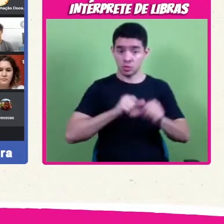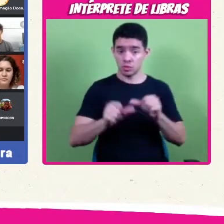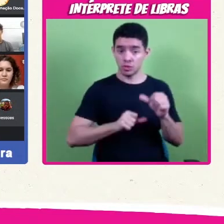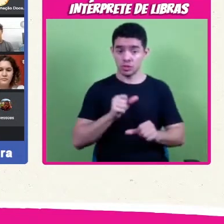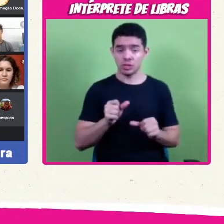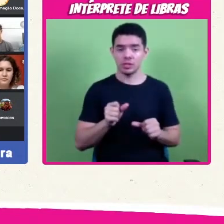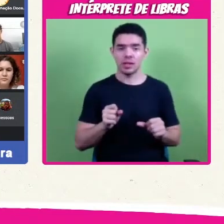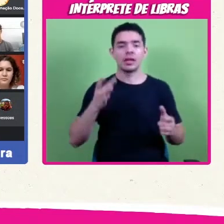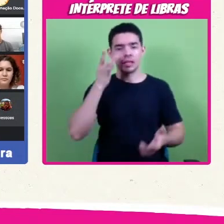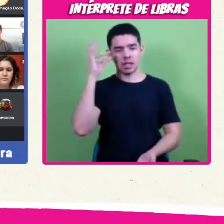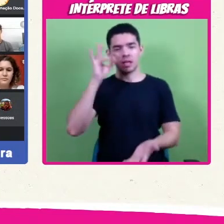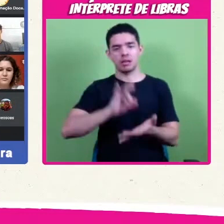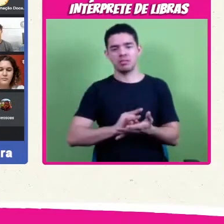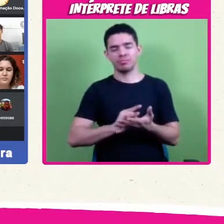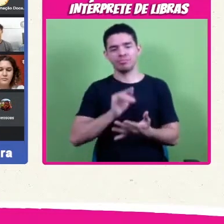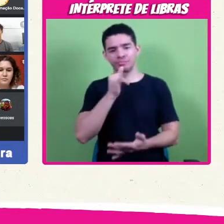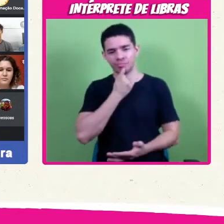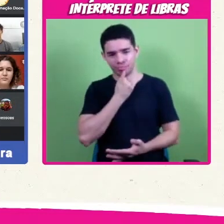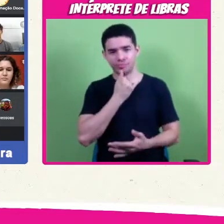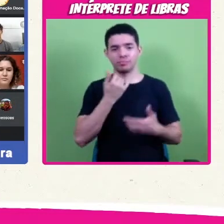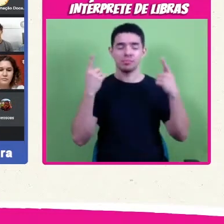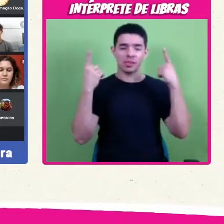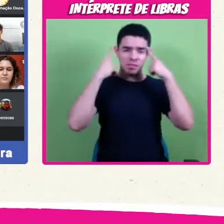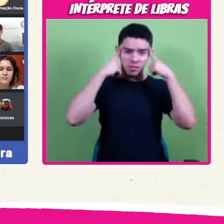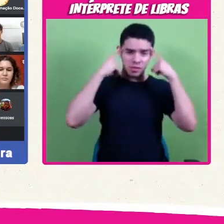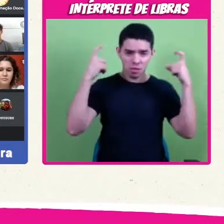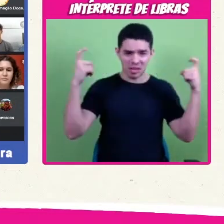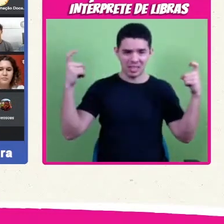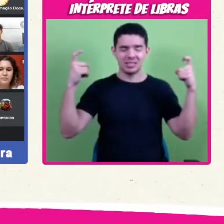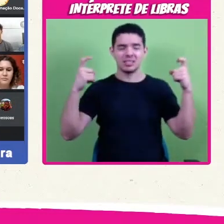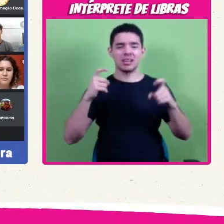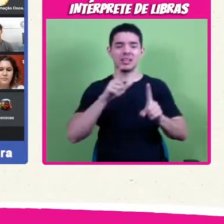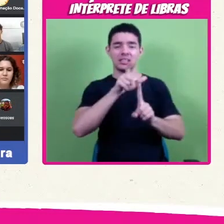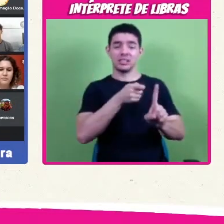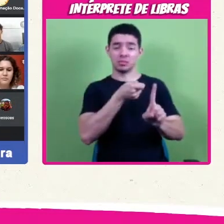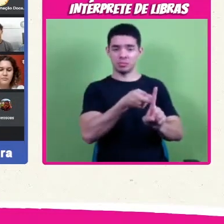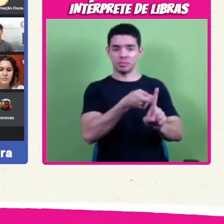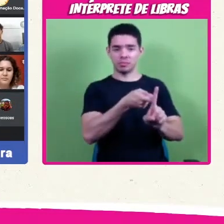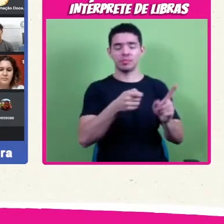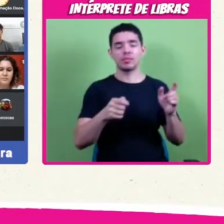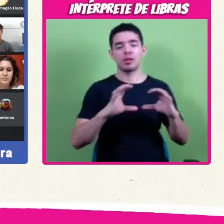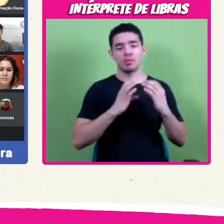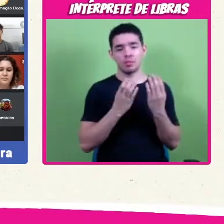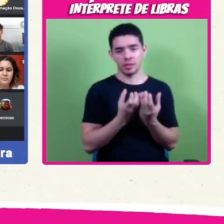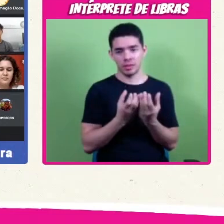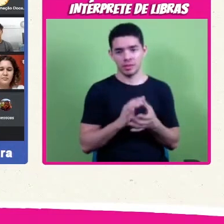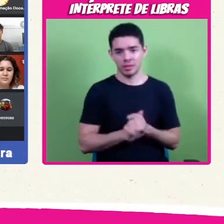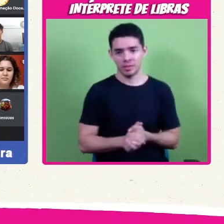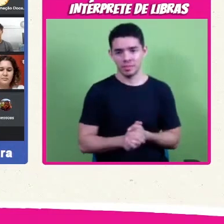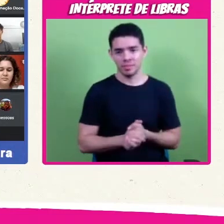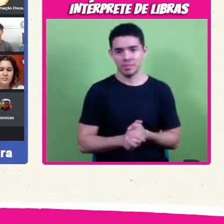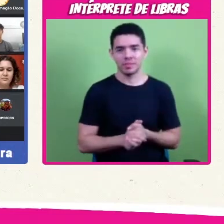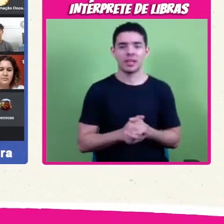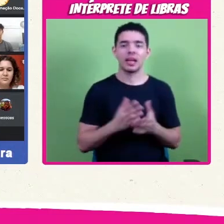essa realidade trágica, né, de violência e estigmatização da nossa comunidade, né? Queria já